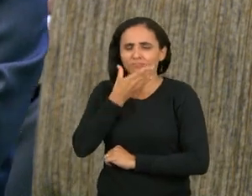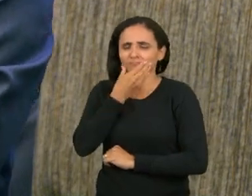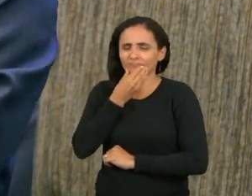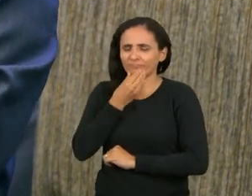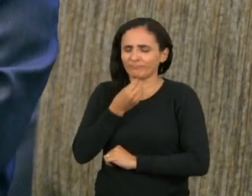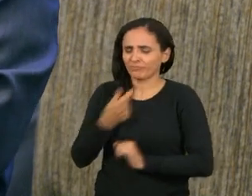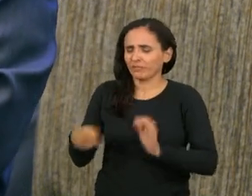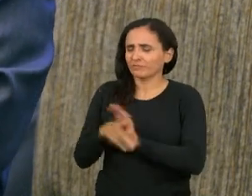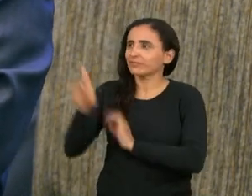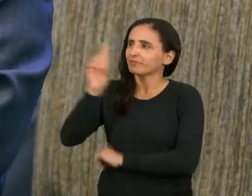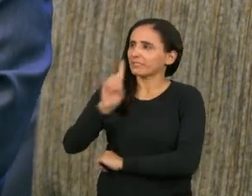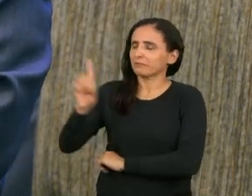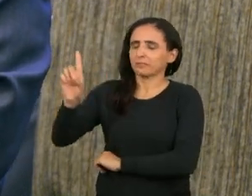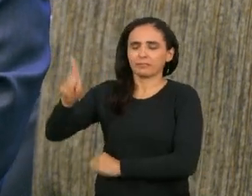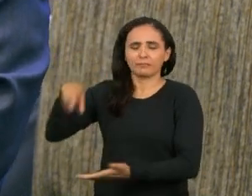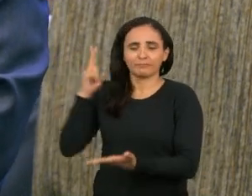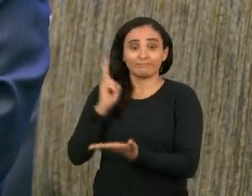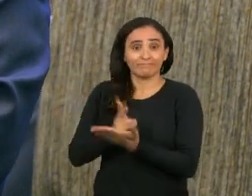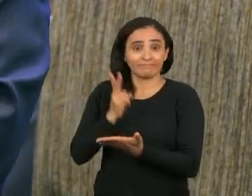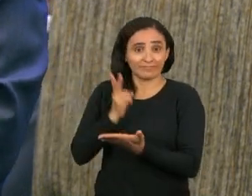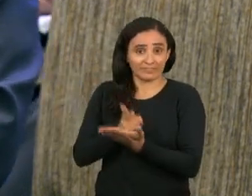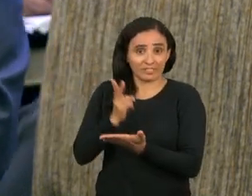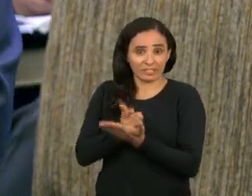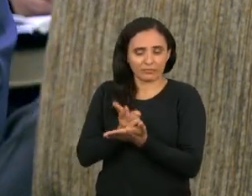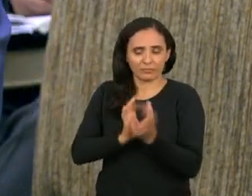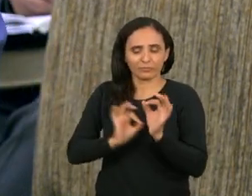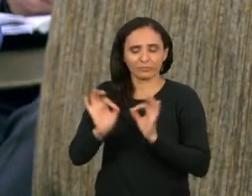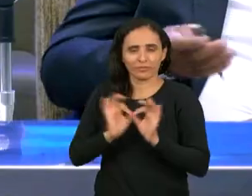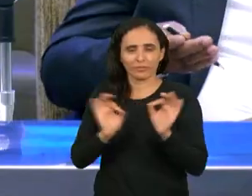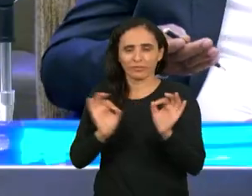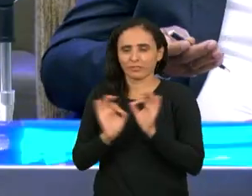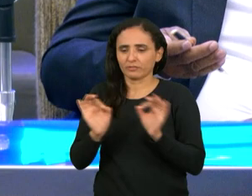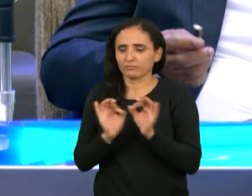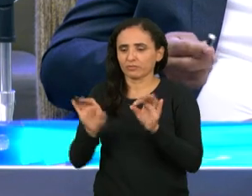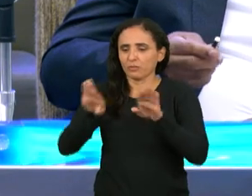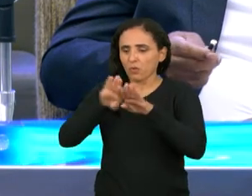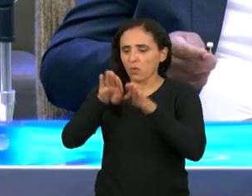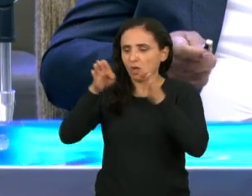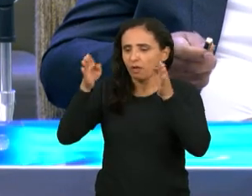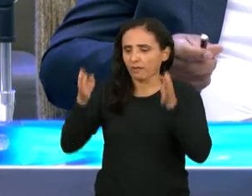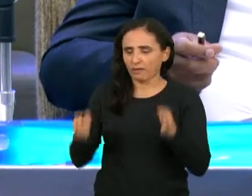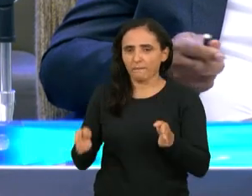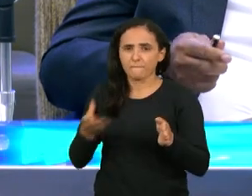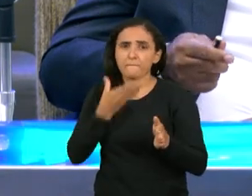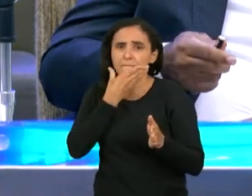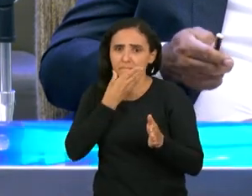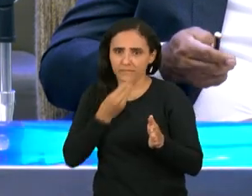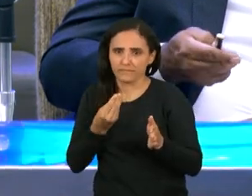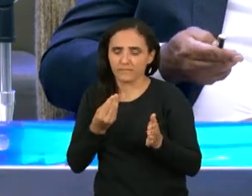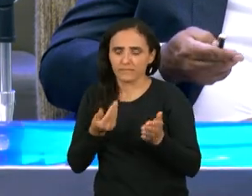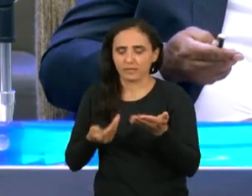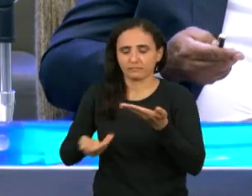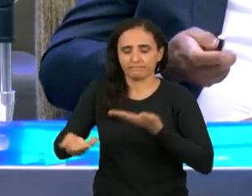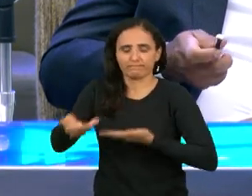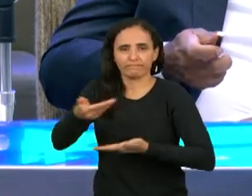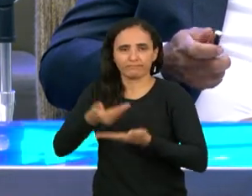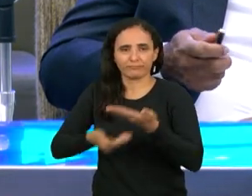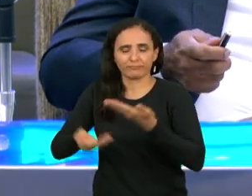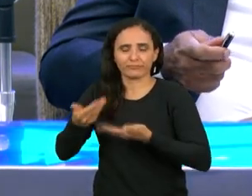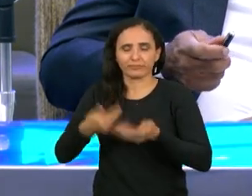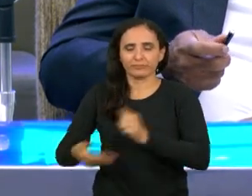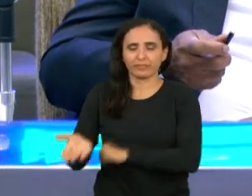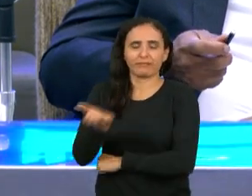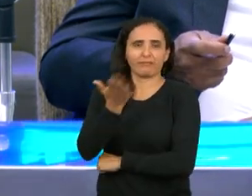todas as vezes que os seus filhos reuniam-se para realizar aquele aquele ajuntamento